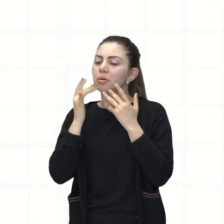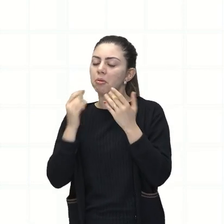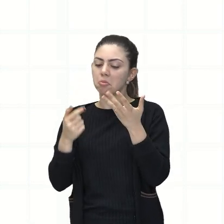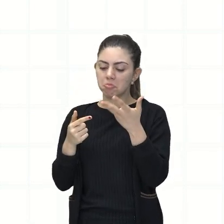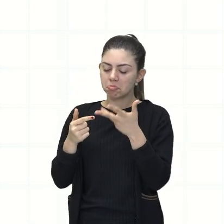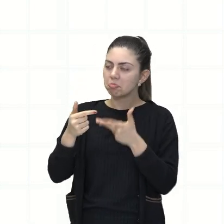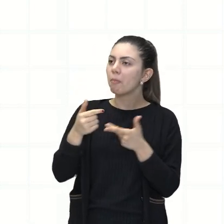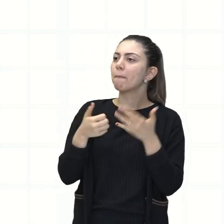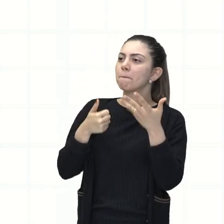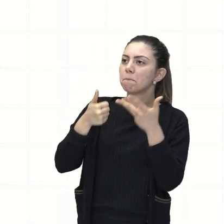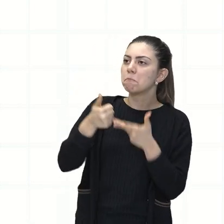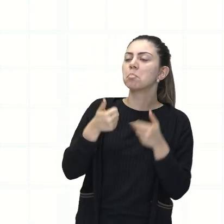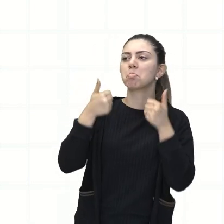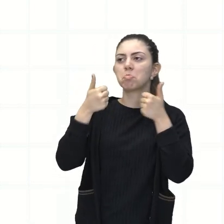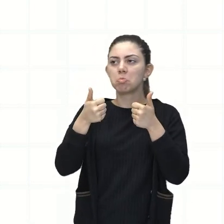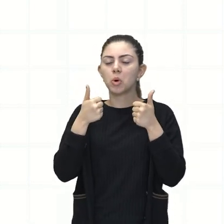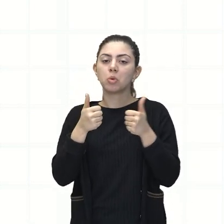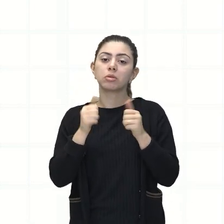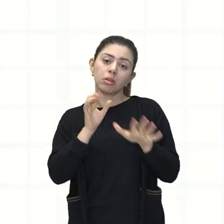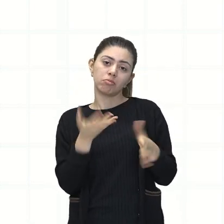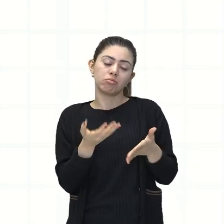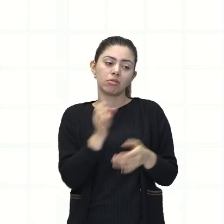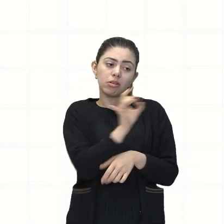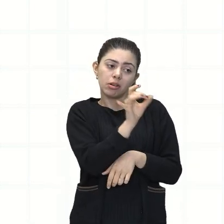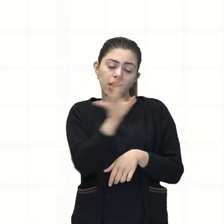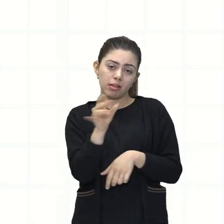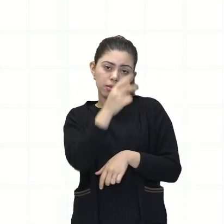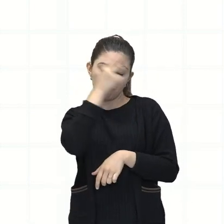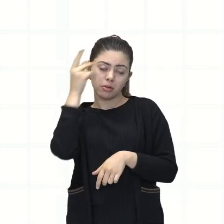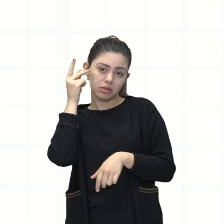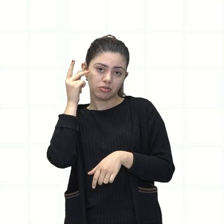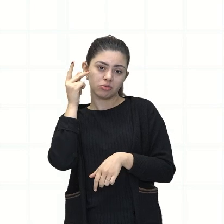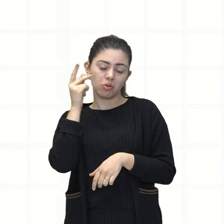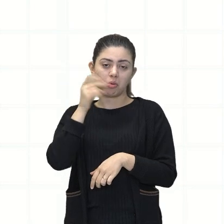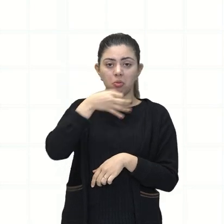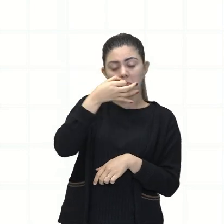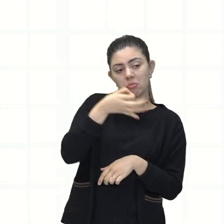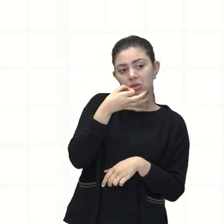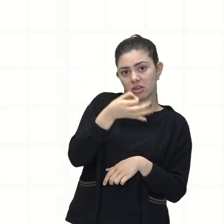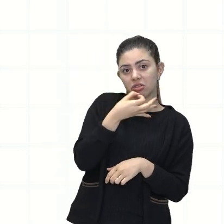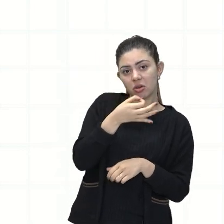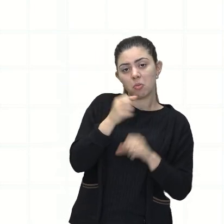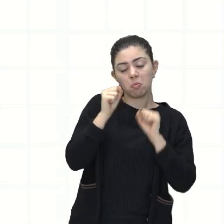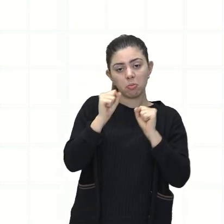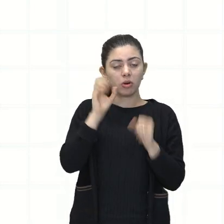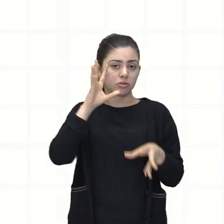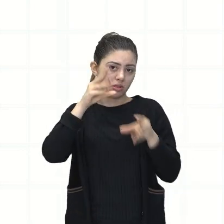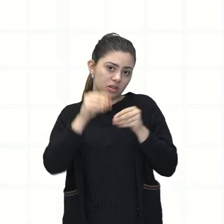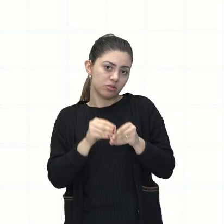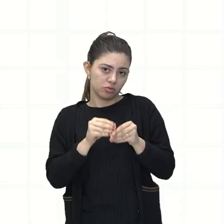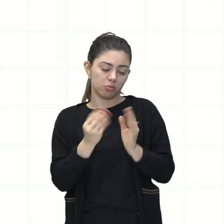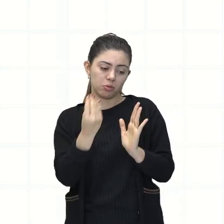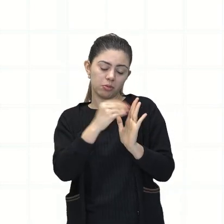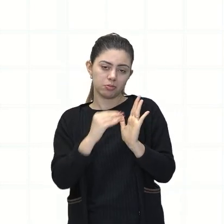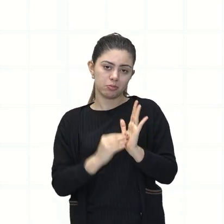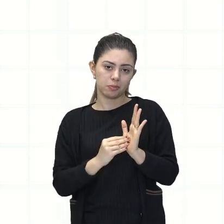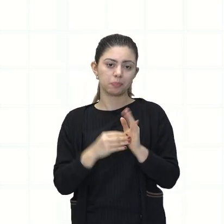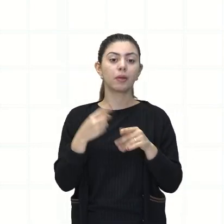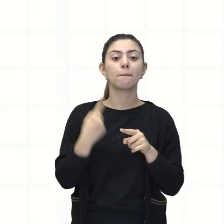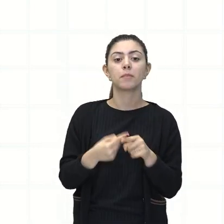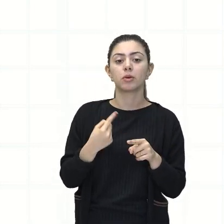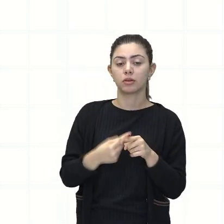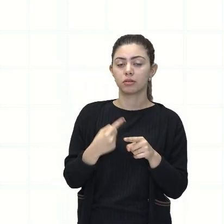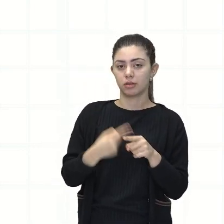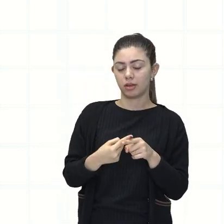cada autor faz a sua resenha crítica de acordo com o seu pensamento. Por quê? Porque o review,